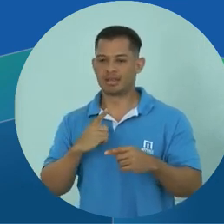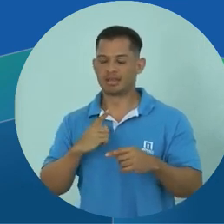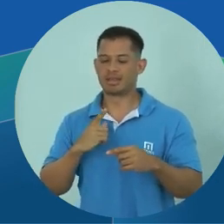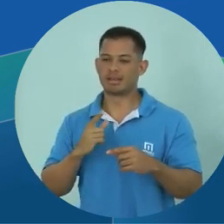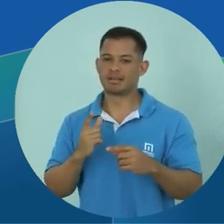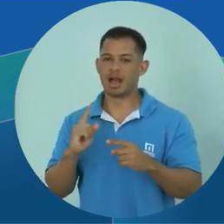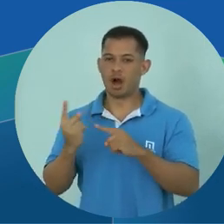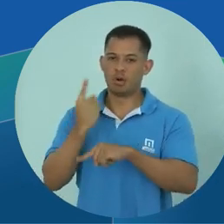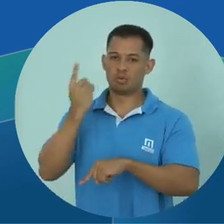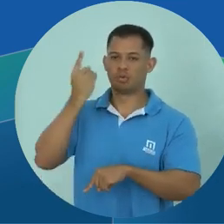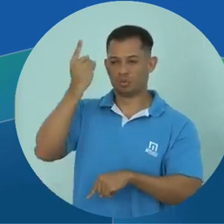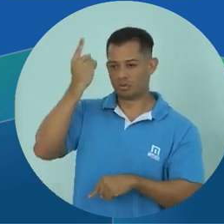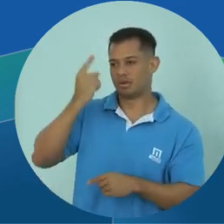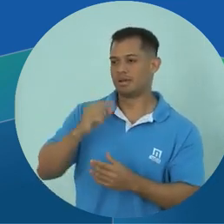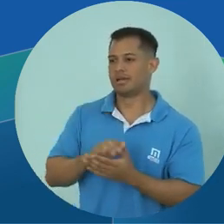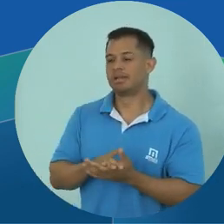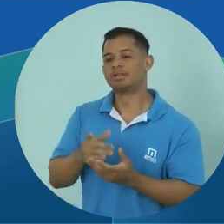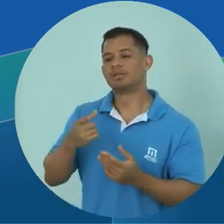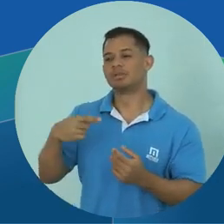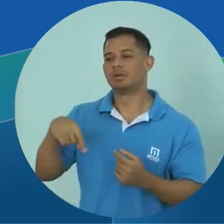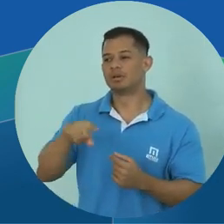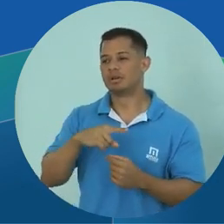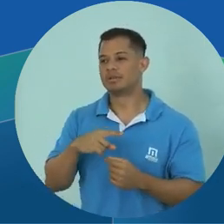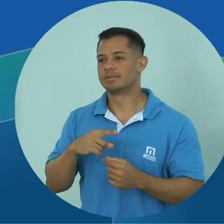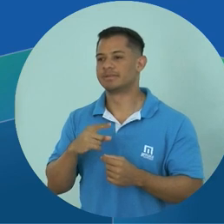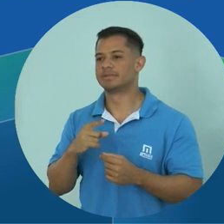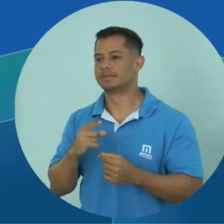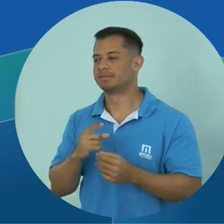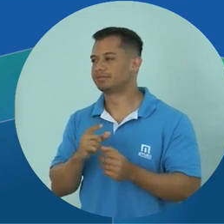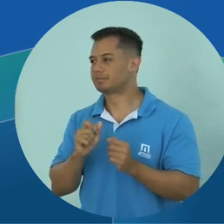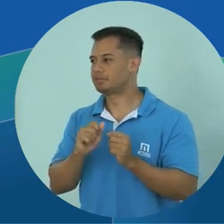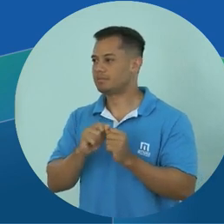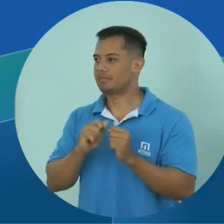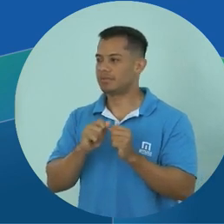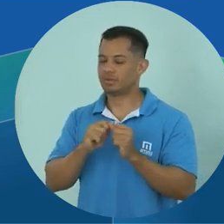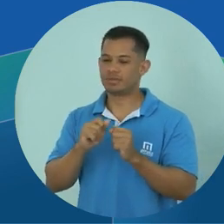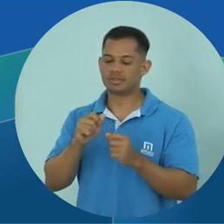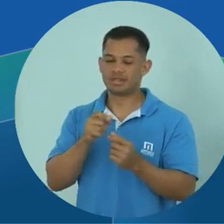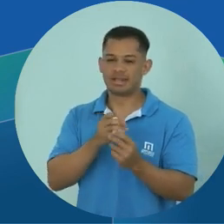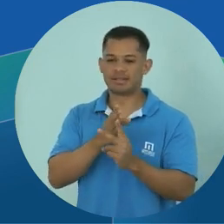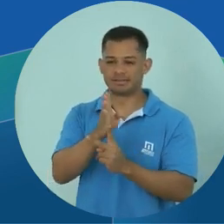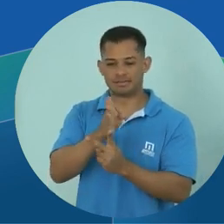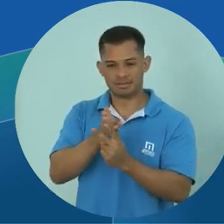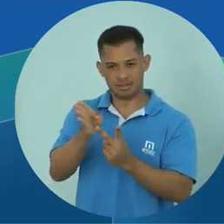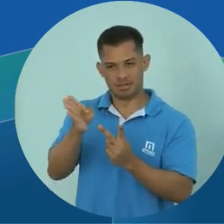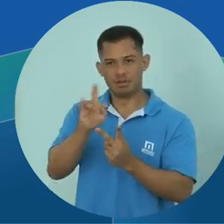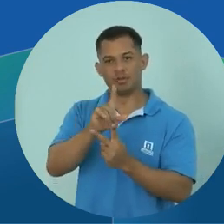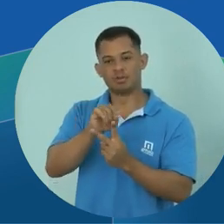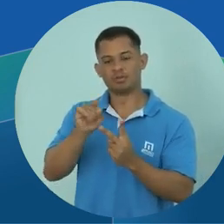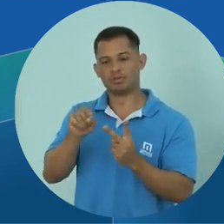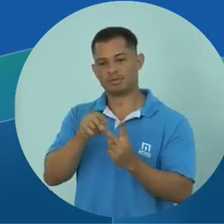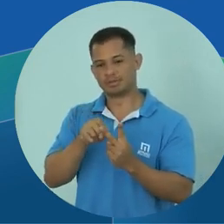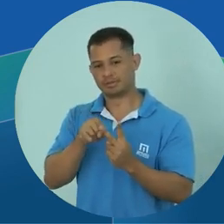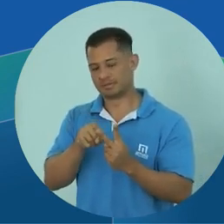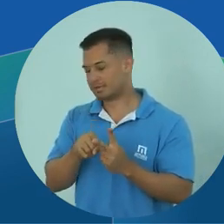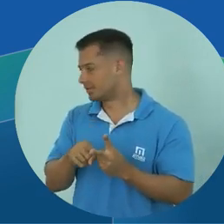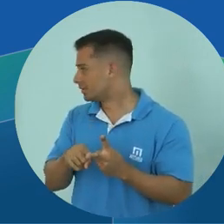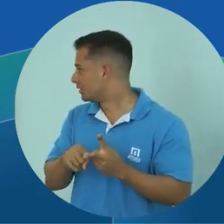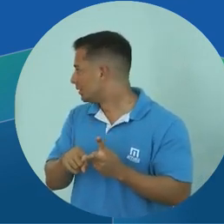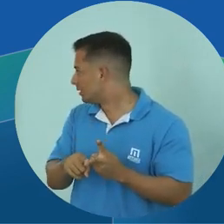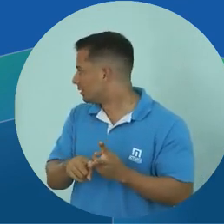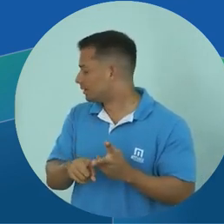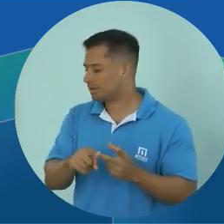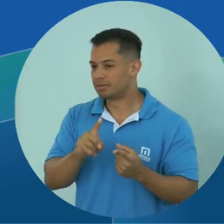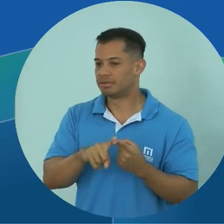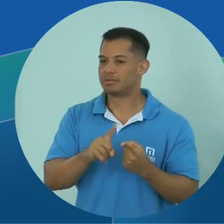a gente ficou balizado em 2 alternativas de metodologia executiva. Uma delas era